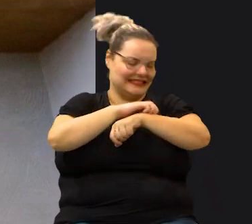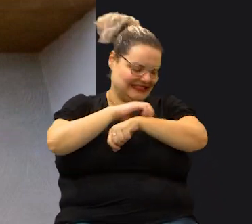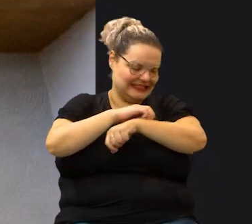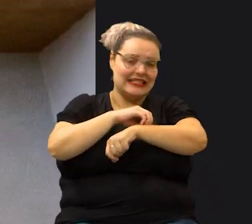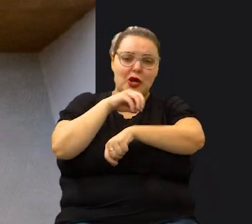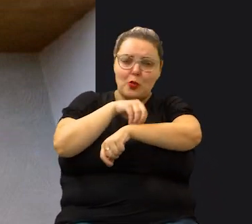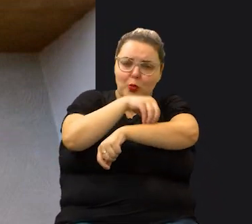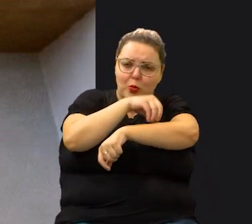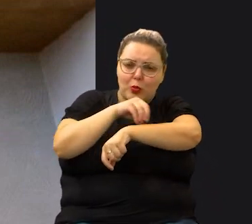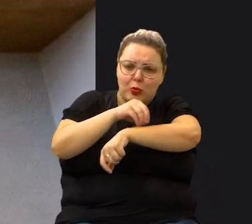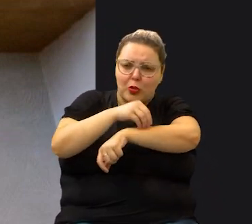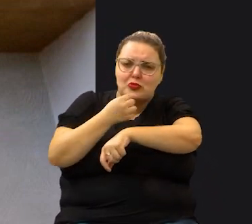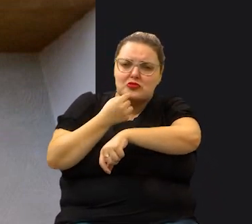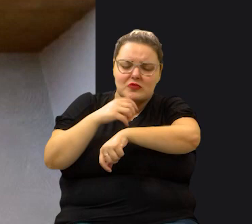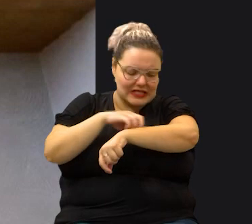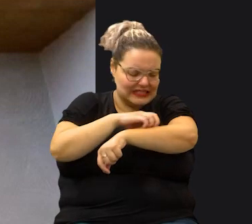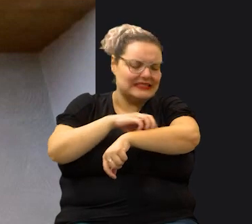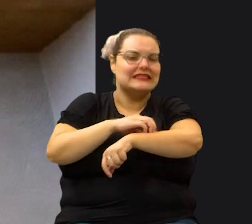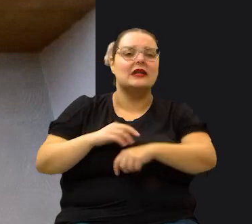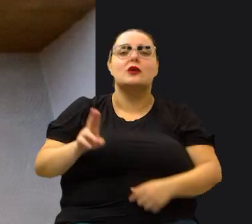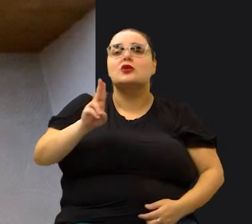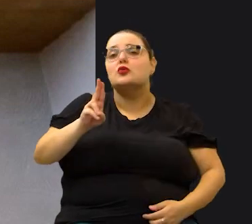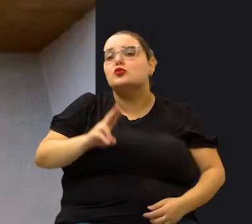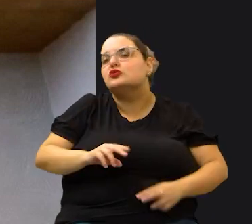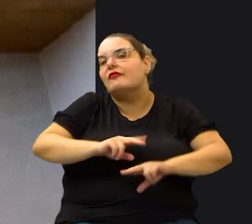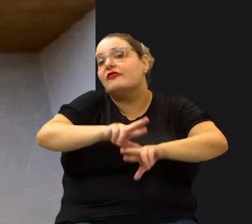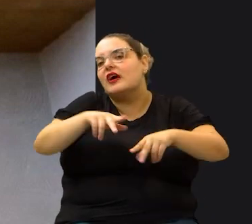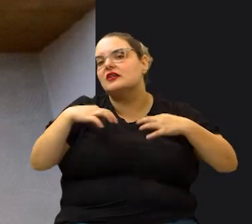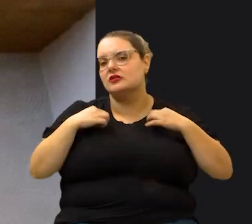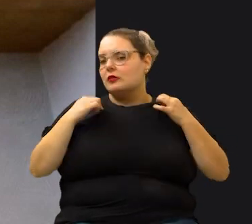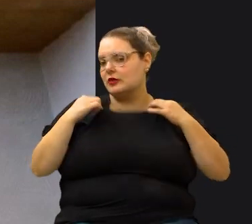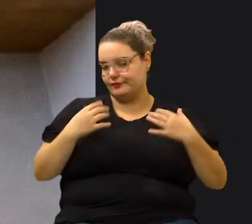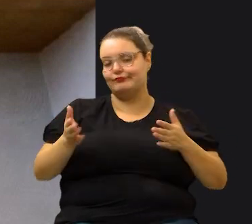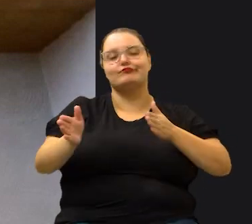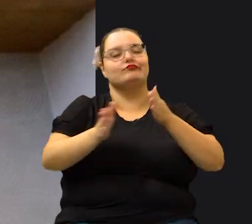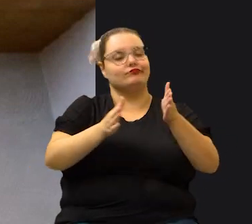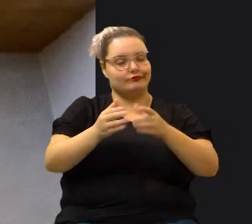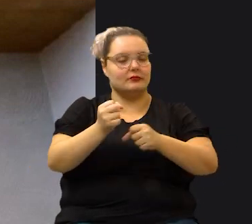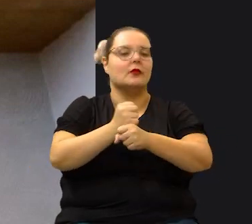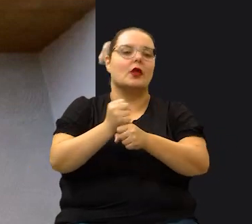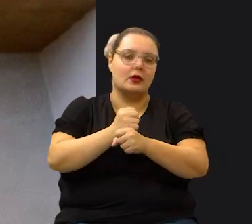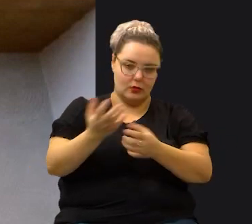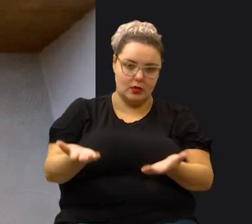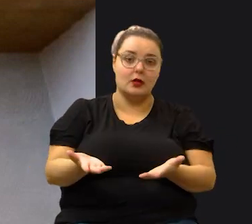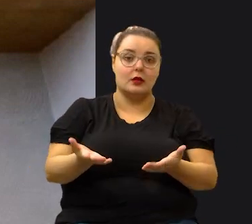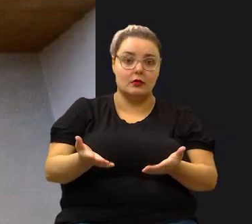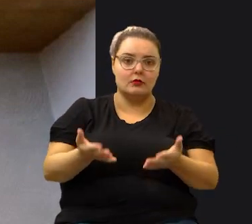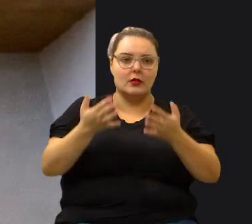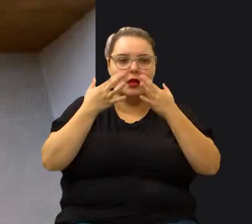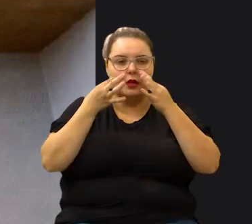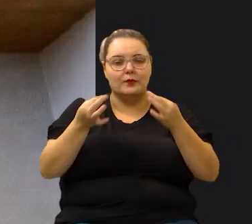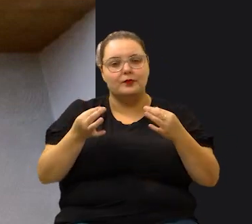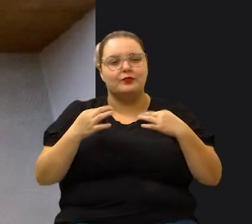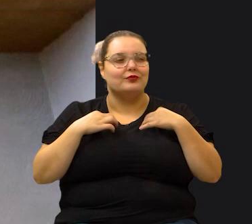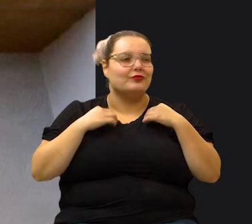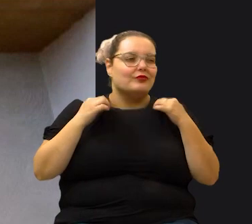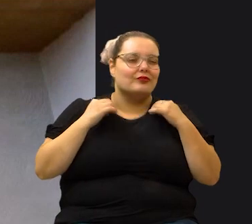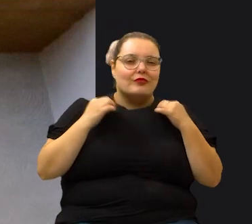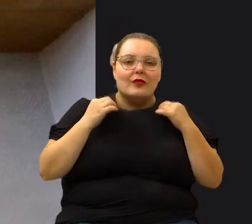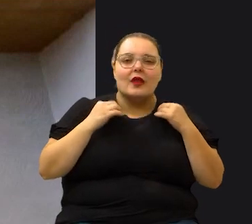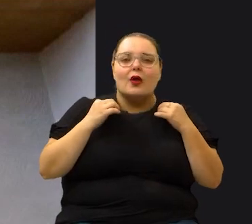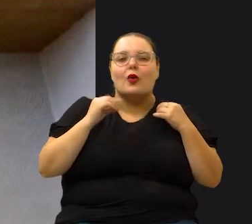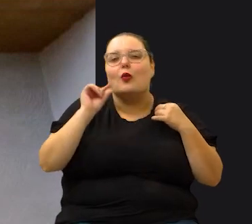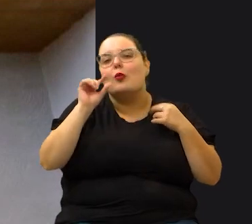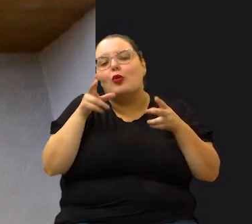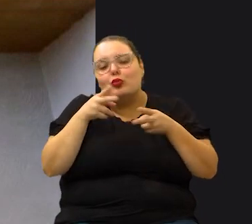excesso de uso de roupas. Então, mesmo nessa época do ano, a gente tem que ficar atento para tentar usar não roupas muito